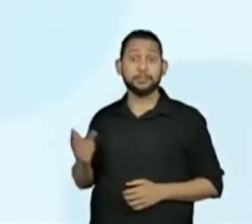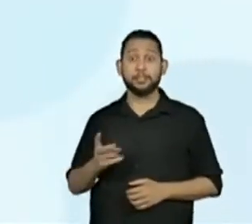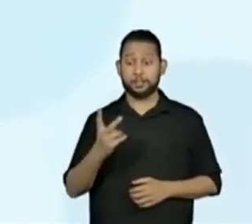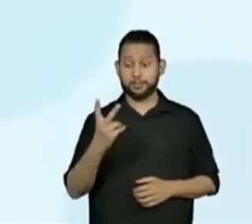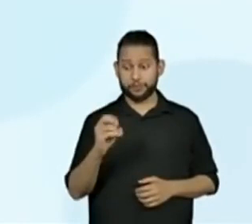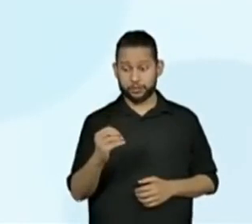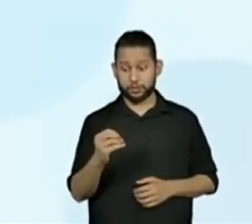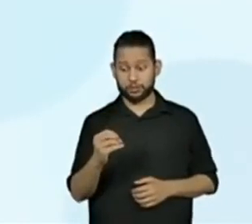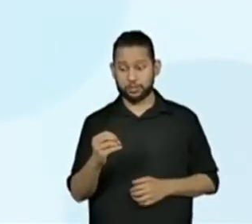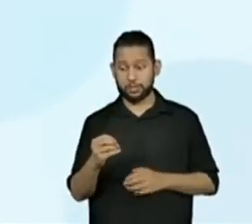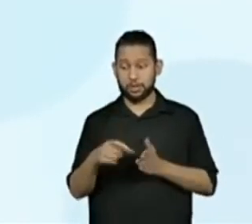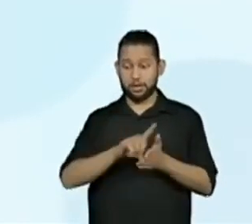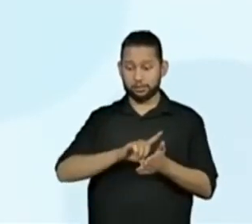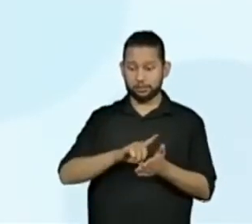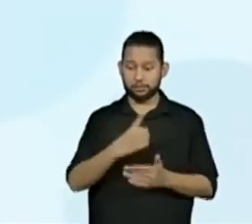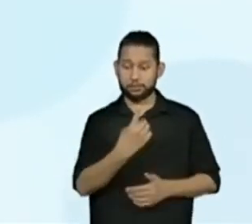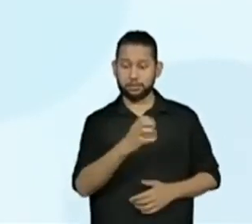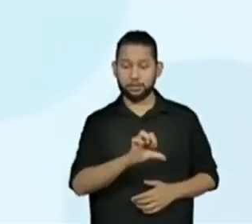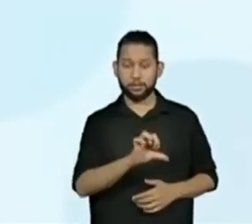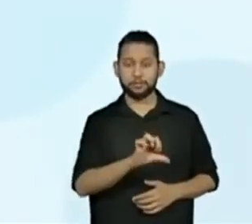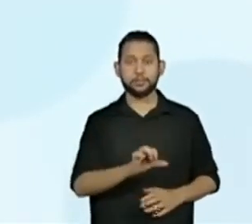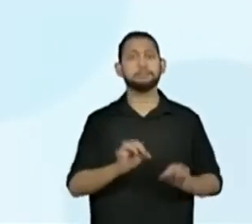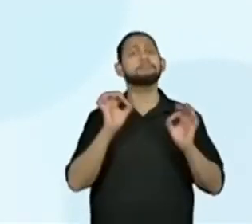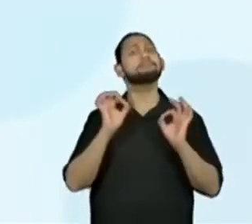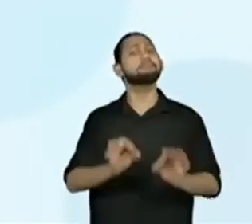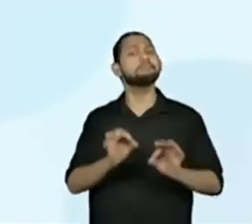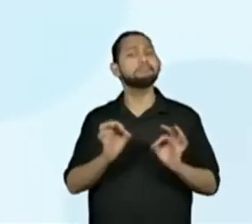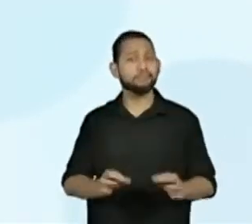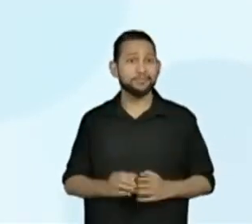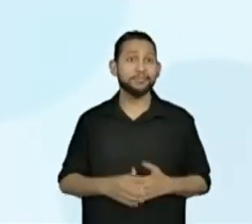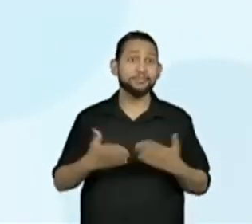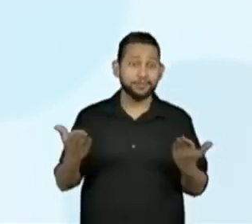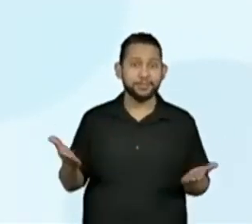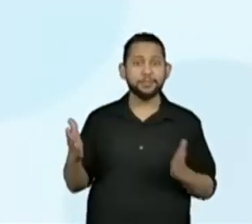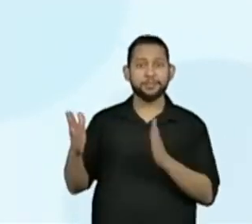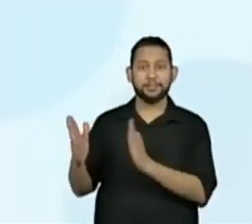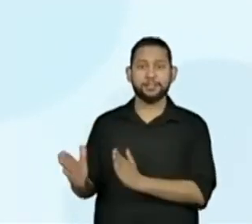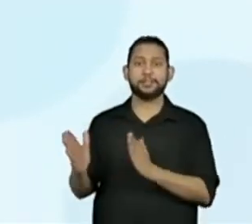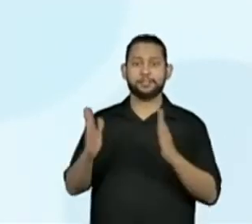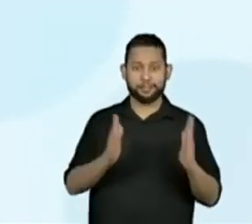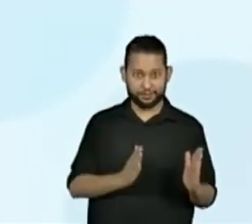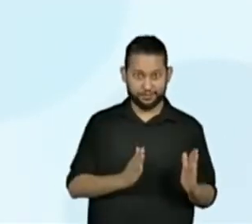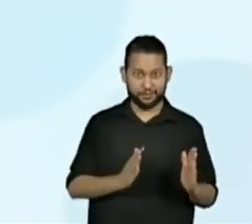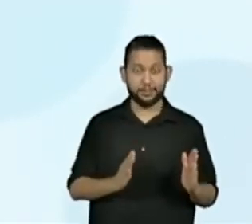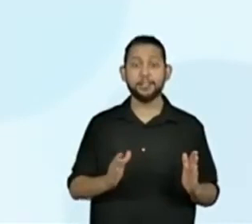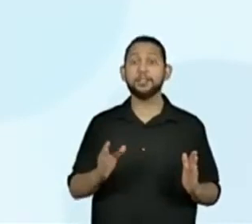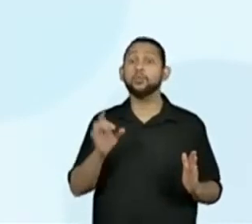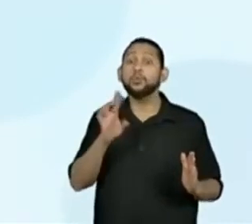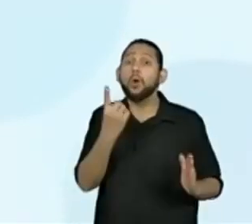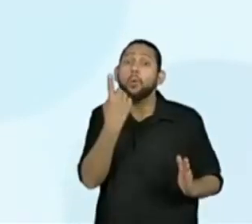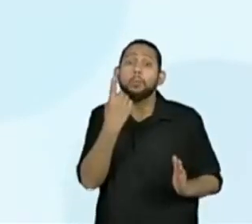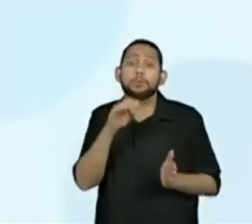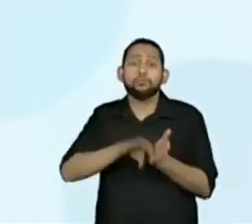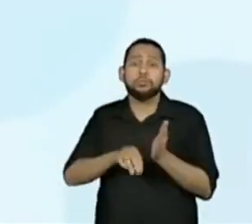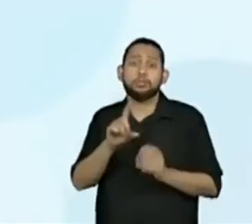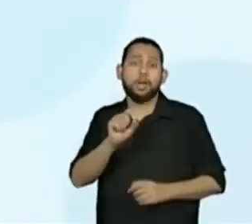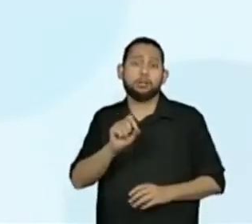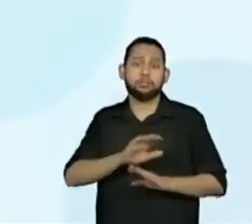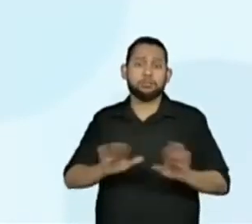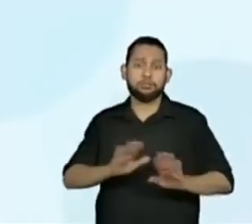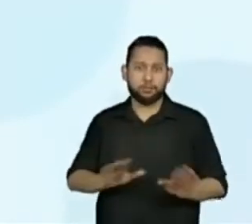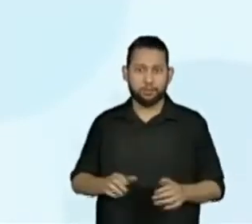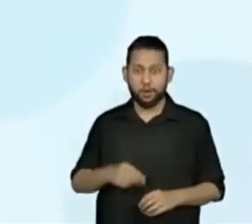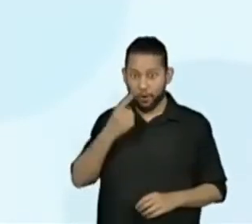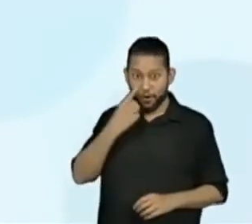do 20 é o 19. Exatamente. Então, na posição aqui das dezenas, seria apenas uma dezena, não é? Olha